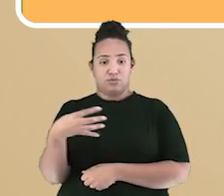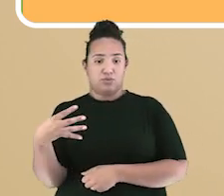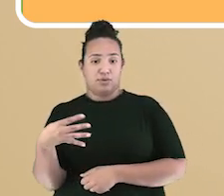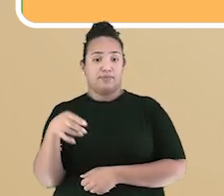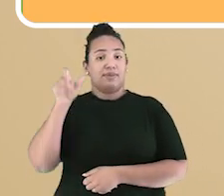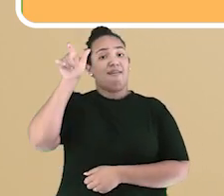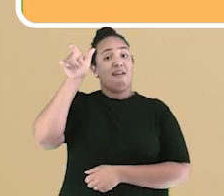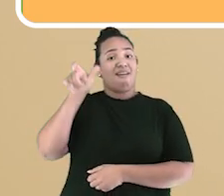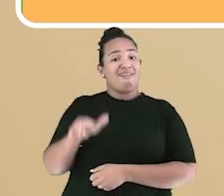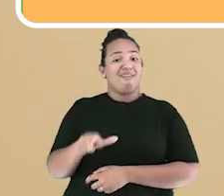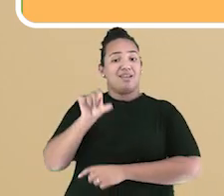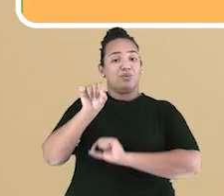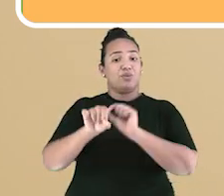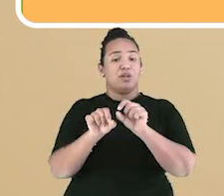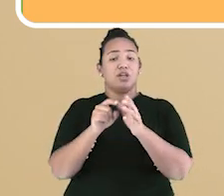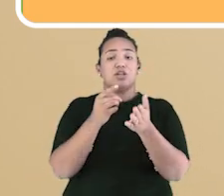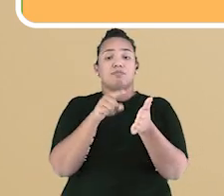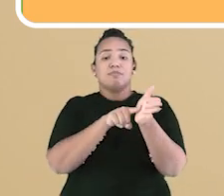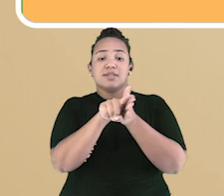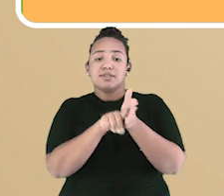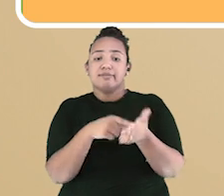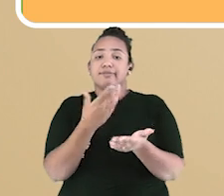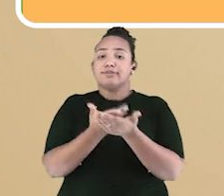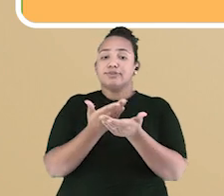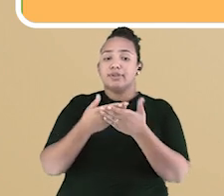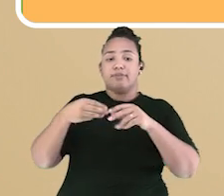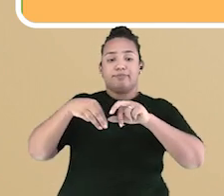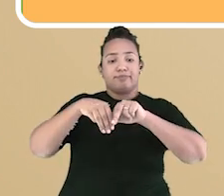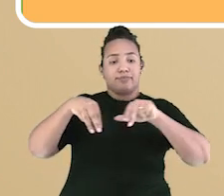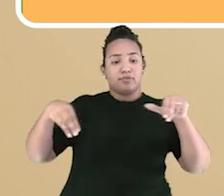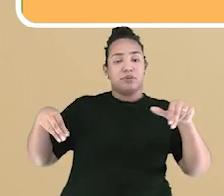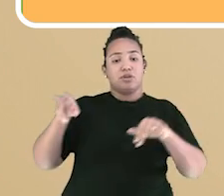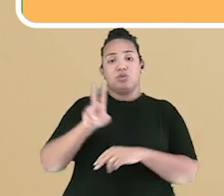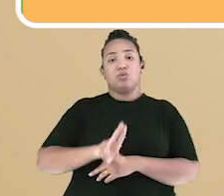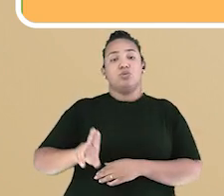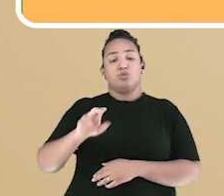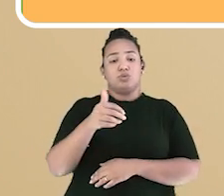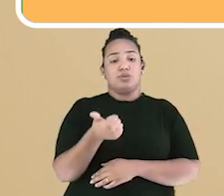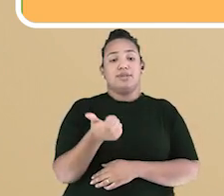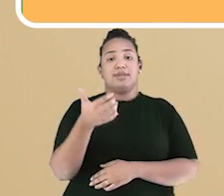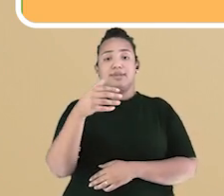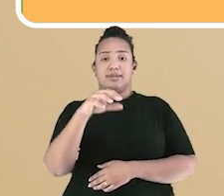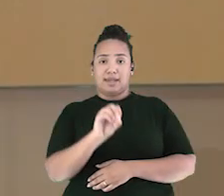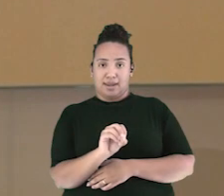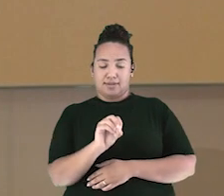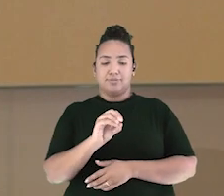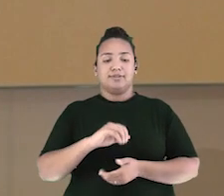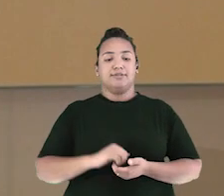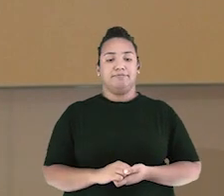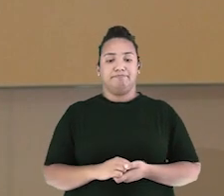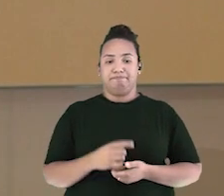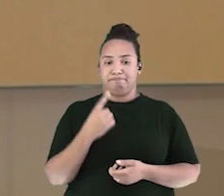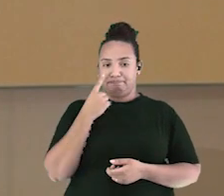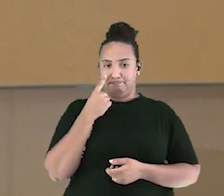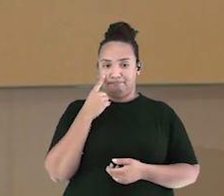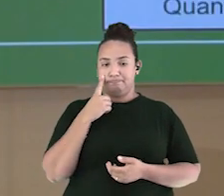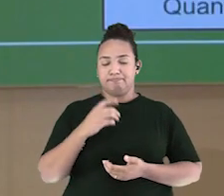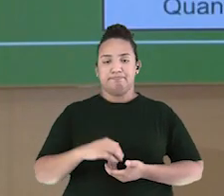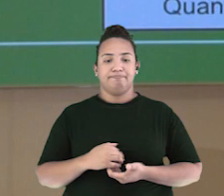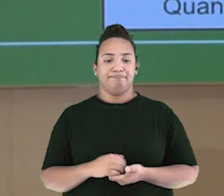que ele estudava os minerais e fez essa escala utilizando 10 minerais com durezas diferentes. E eles são os